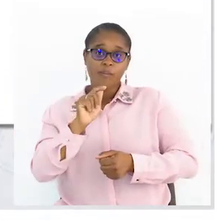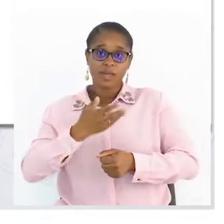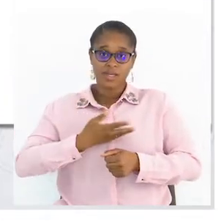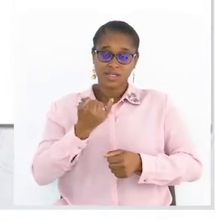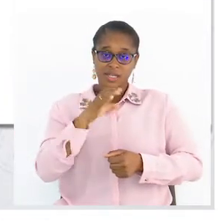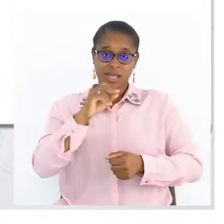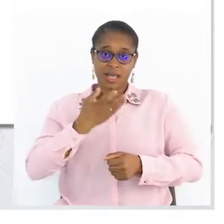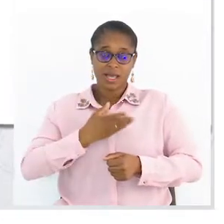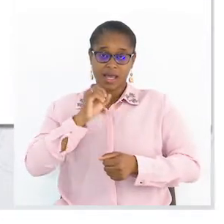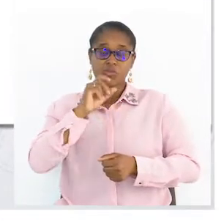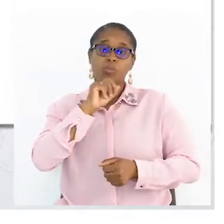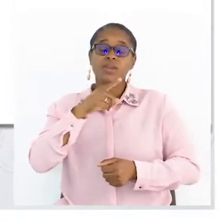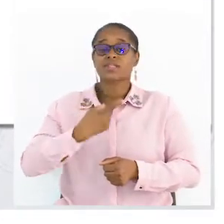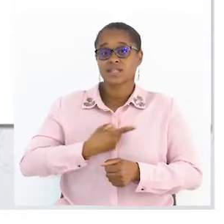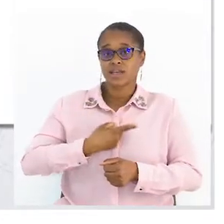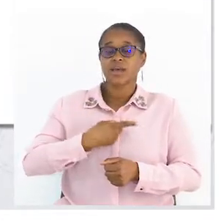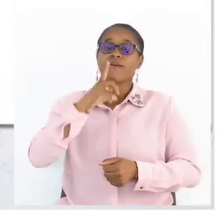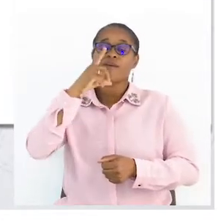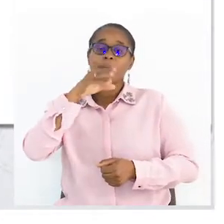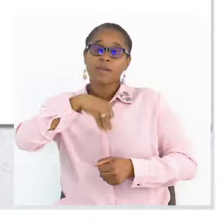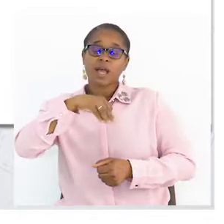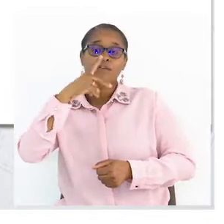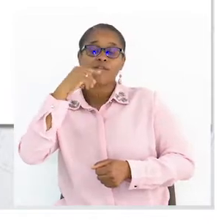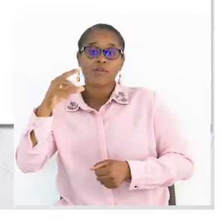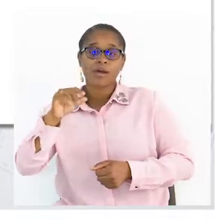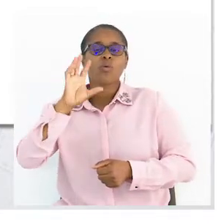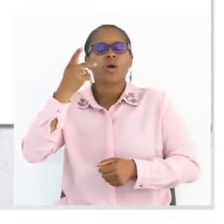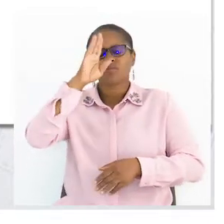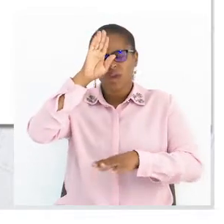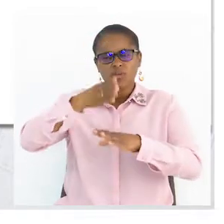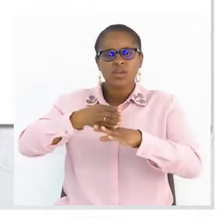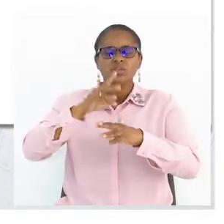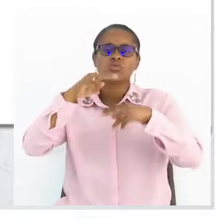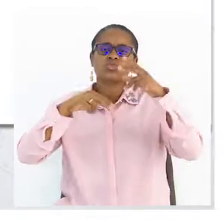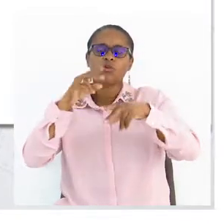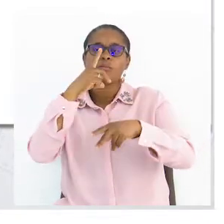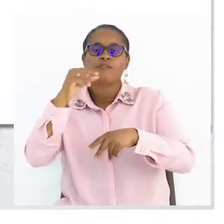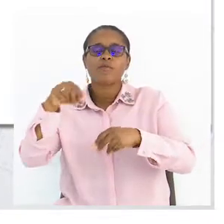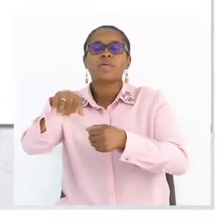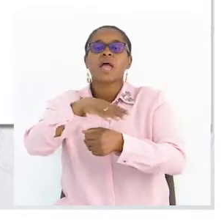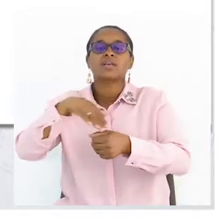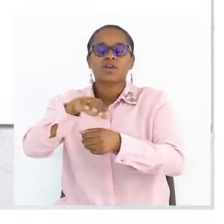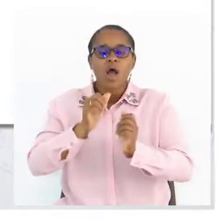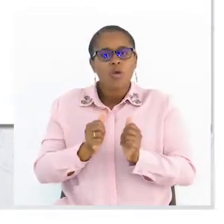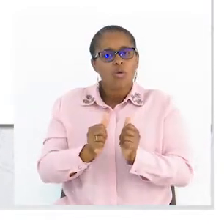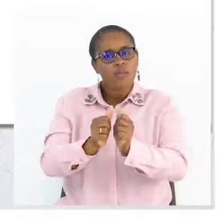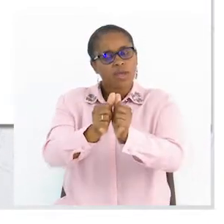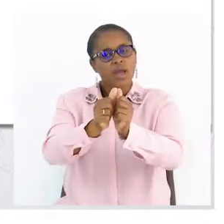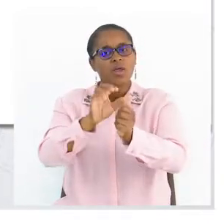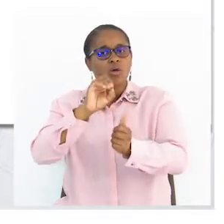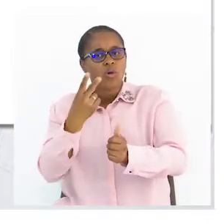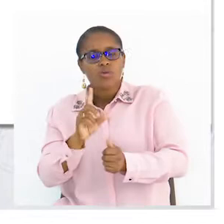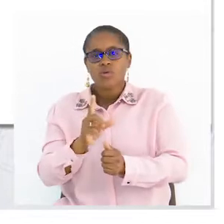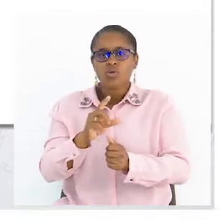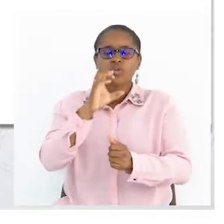ser predicado verbal, quando é que acontece? É constituído por um verbo de ação, acompanhado ou não de